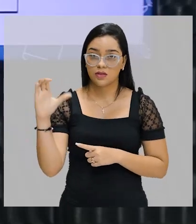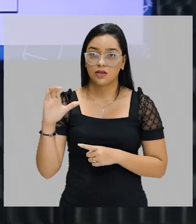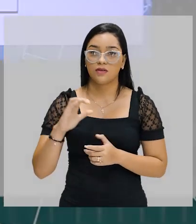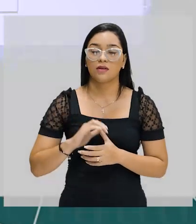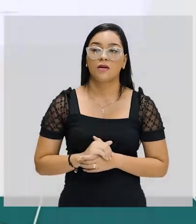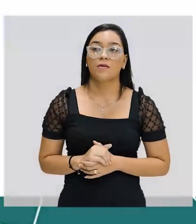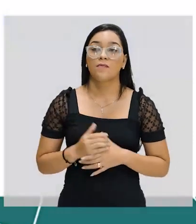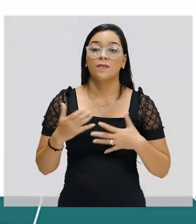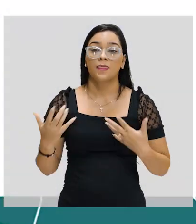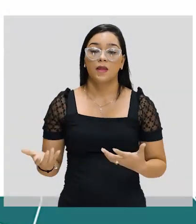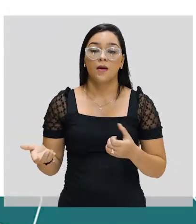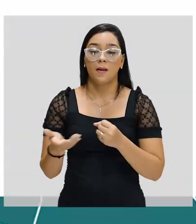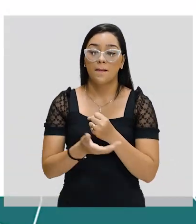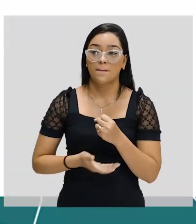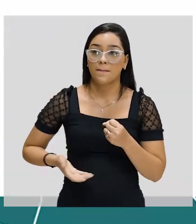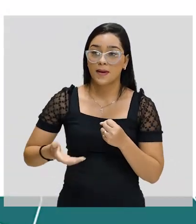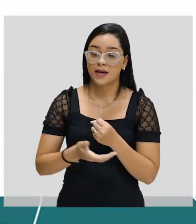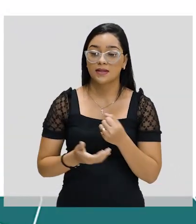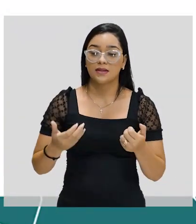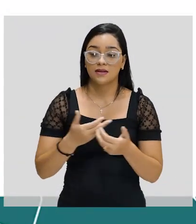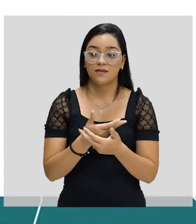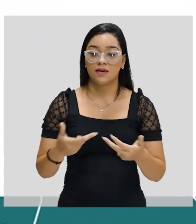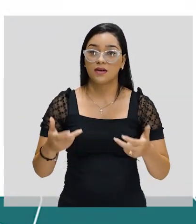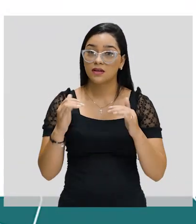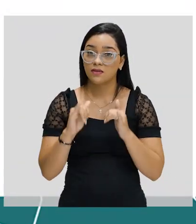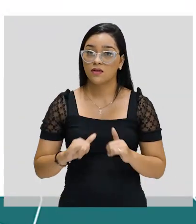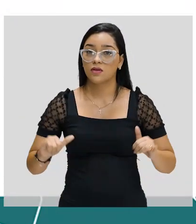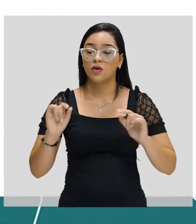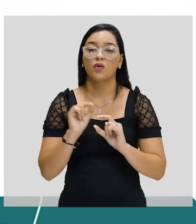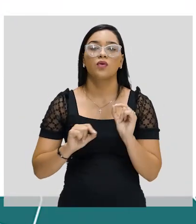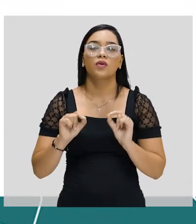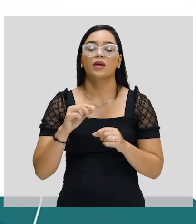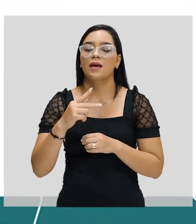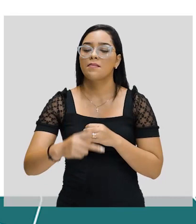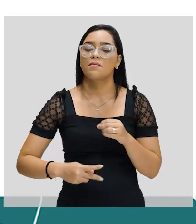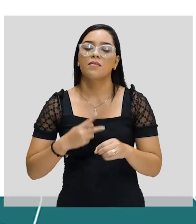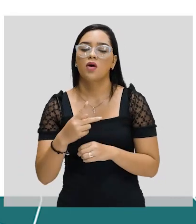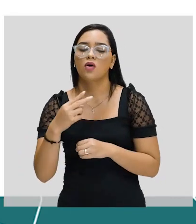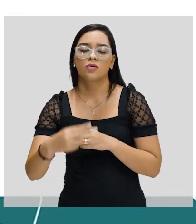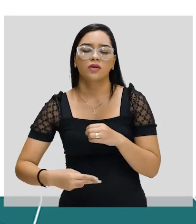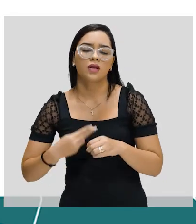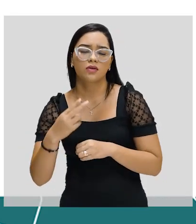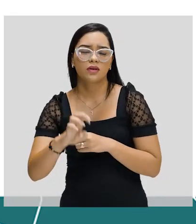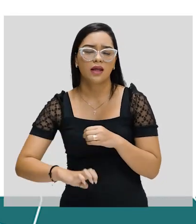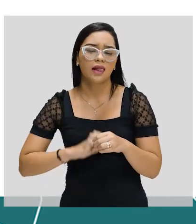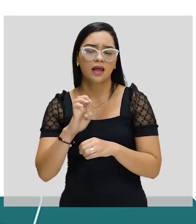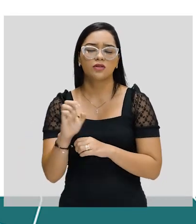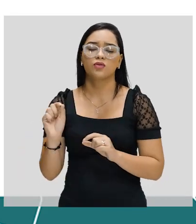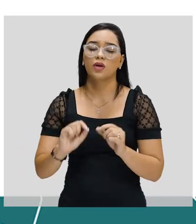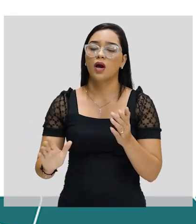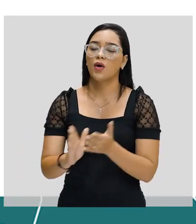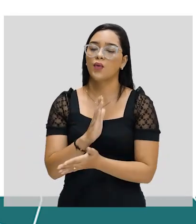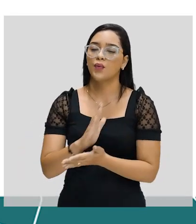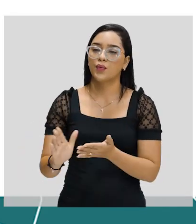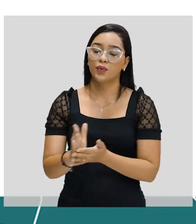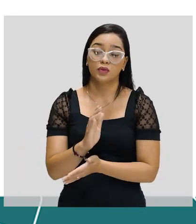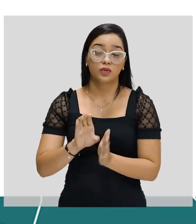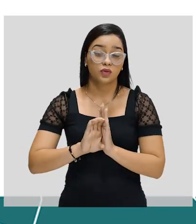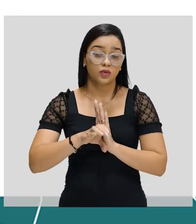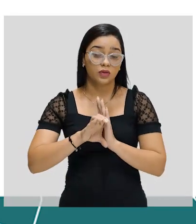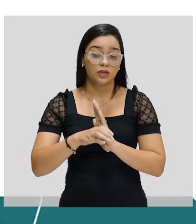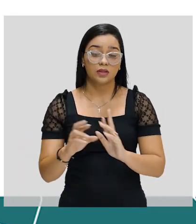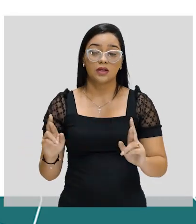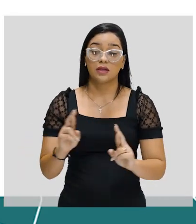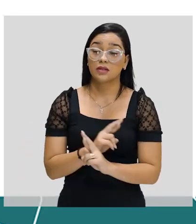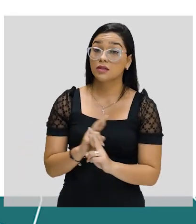Então com base nas informações, né, do que é próton, nêutron e elétron, foram definidos alguns conceitos diretamente relacionados